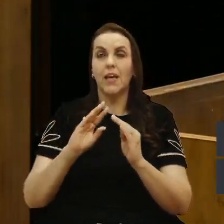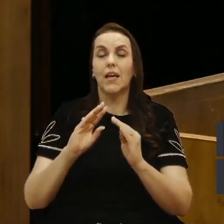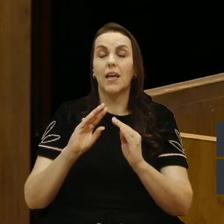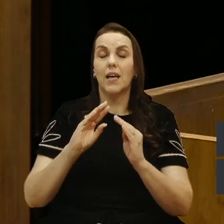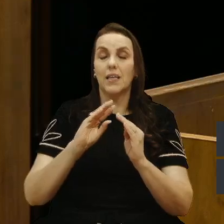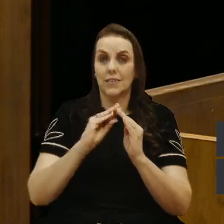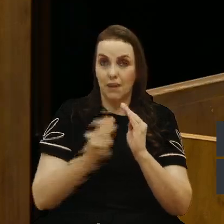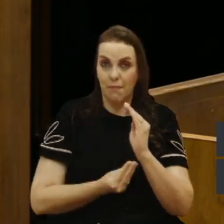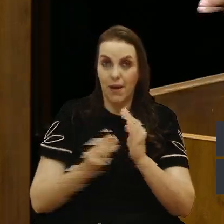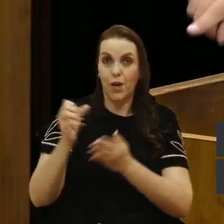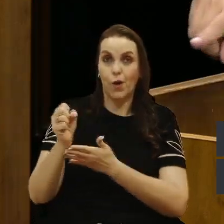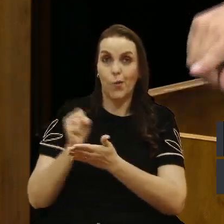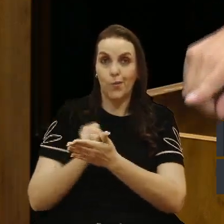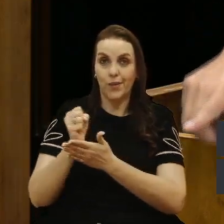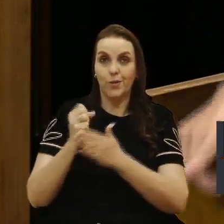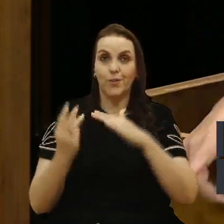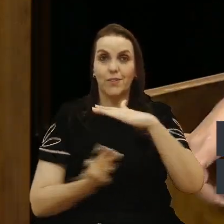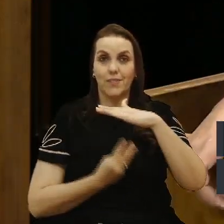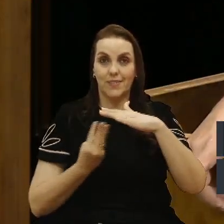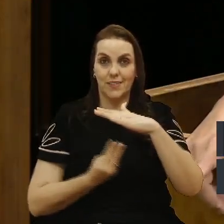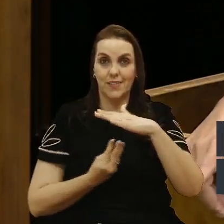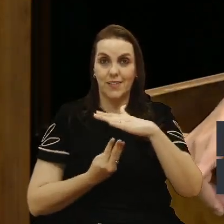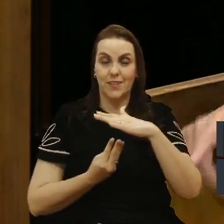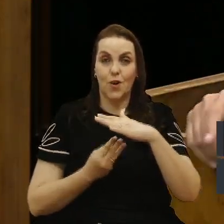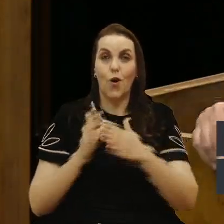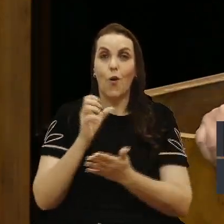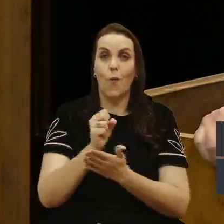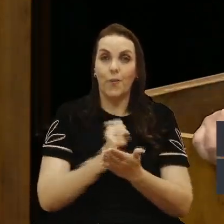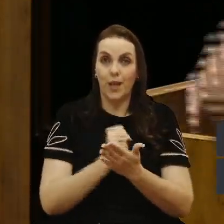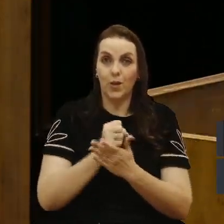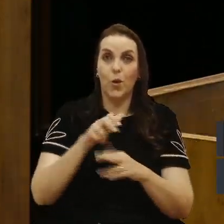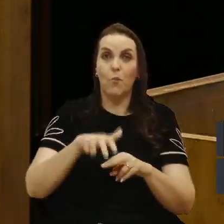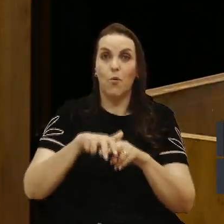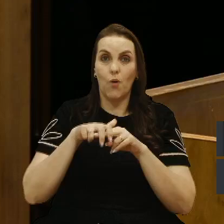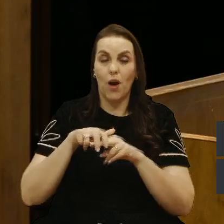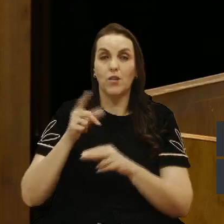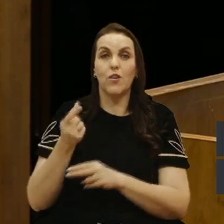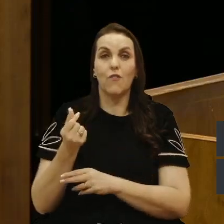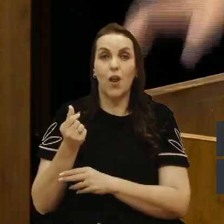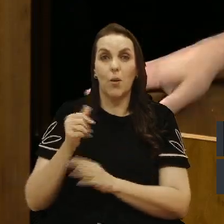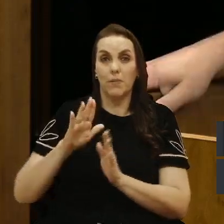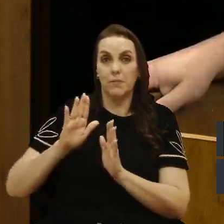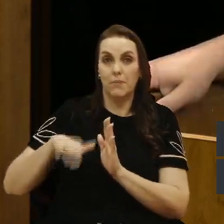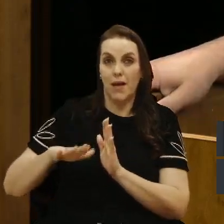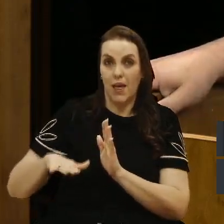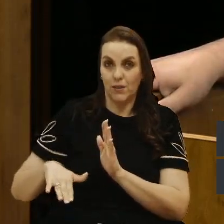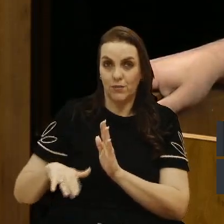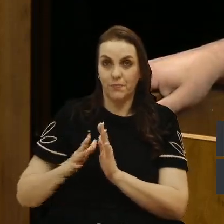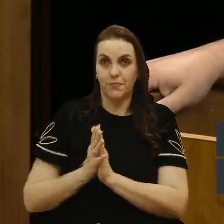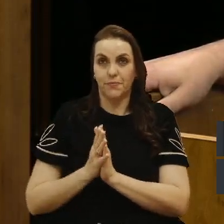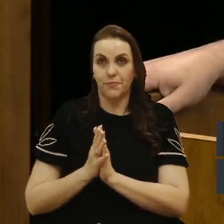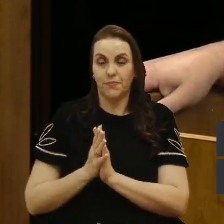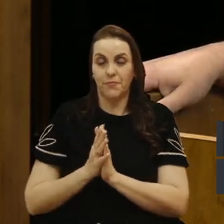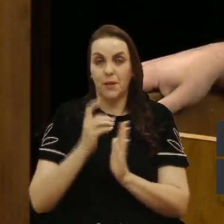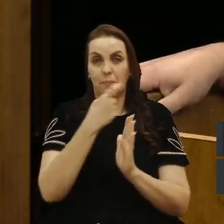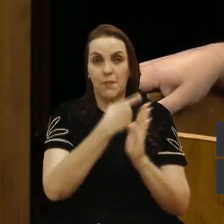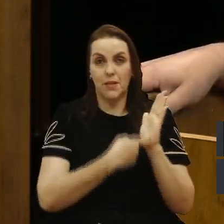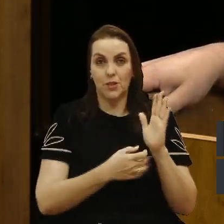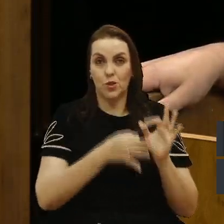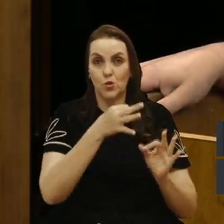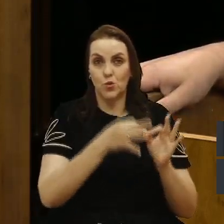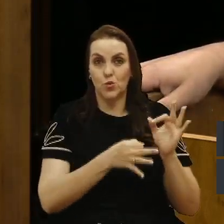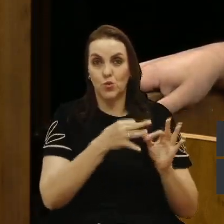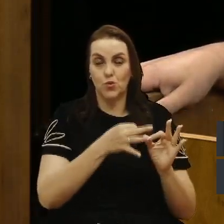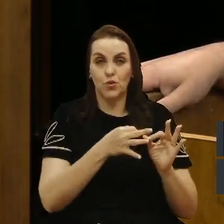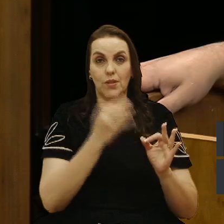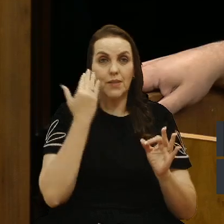terceirizada. E contratou porque o valor era mais barato e porque o parecer jurídico entendeu que não podia ser a Codeca.